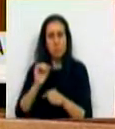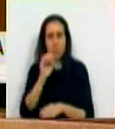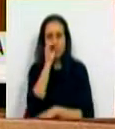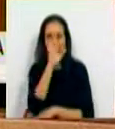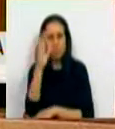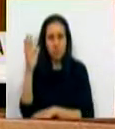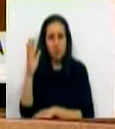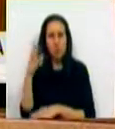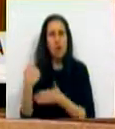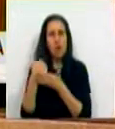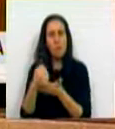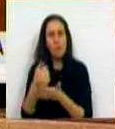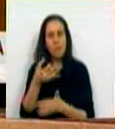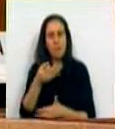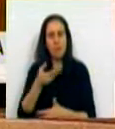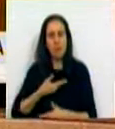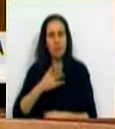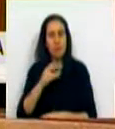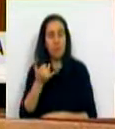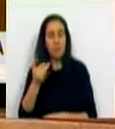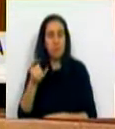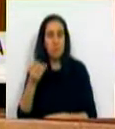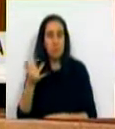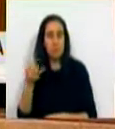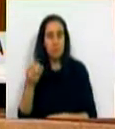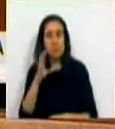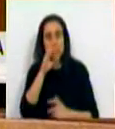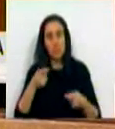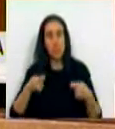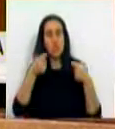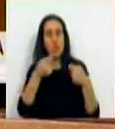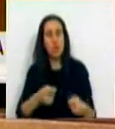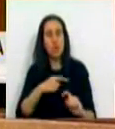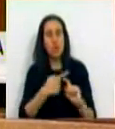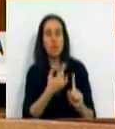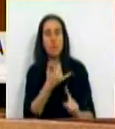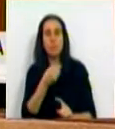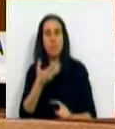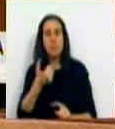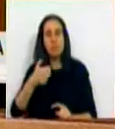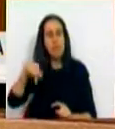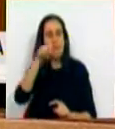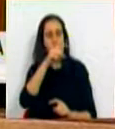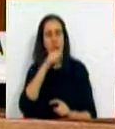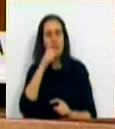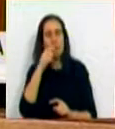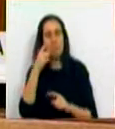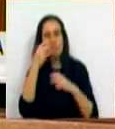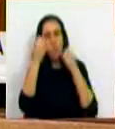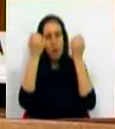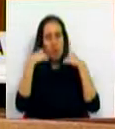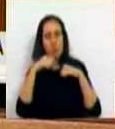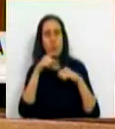florestal, apoiados pelo PDR 2020? Quem já fez o seu investimento em 2015, muitas vezes levado ao engano por